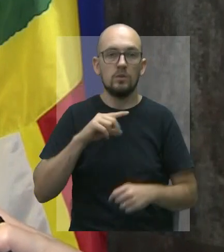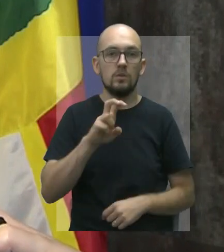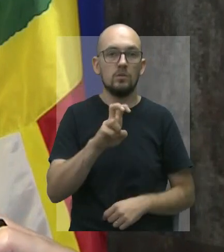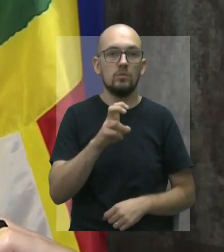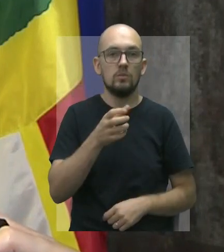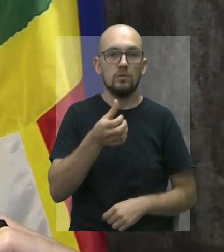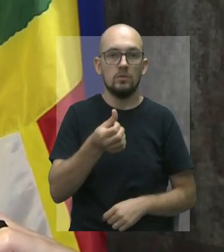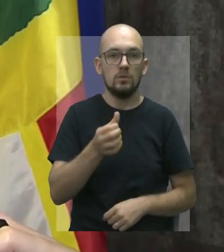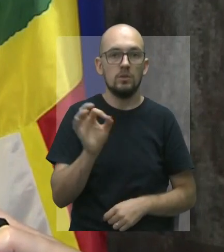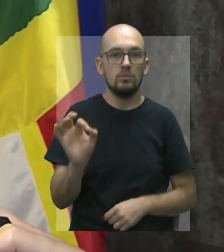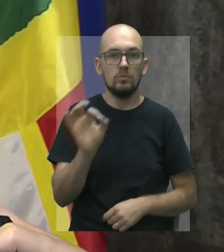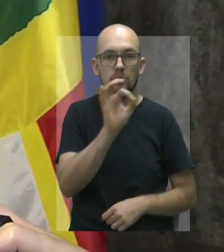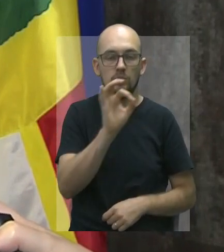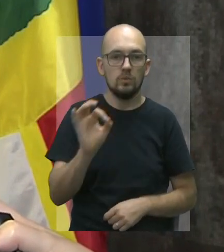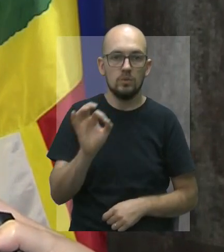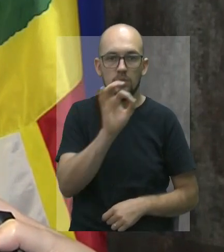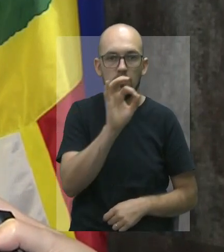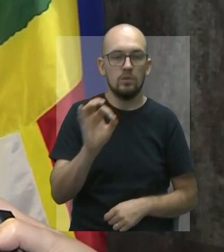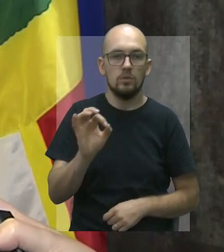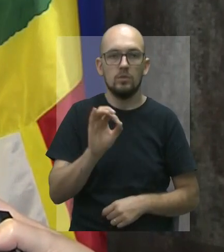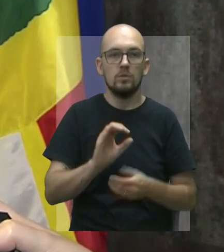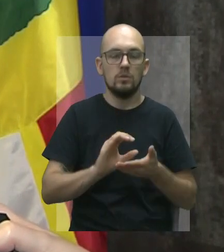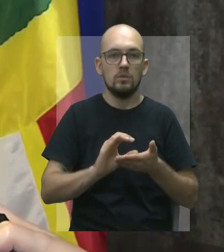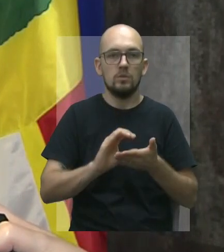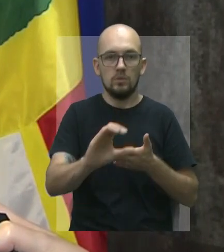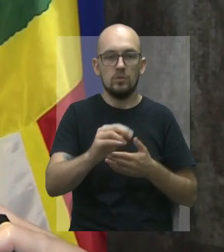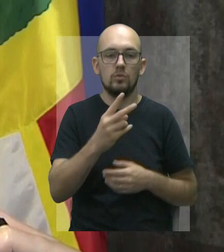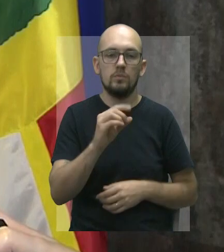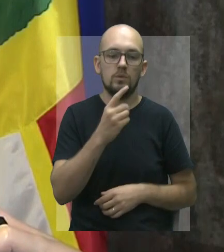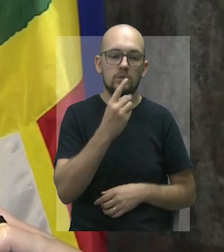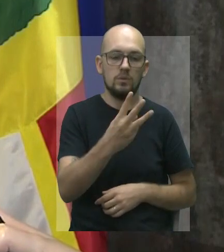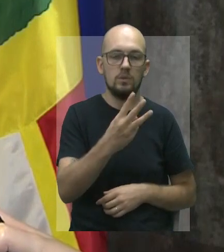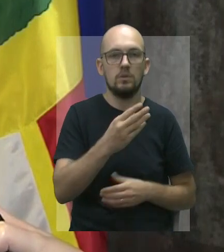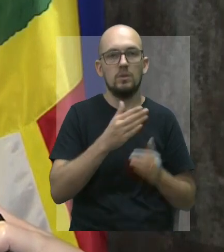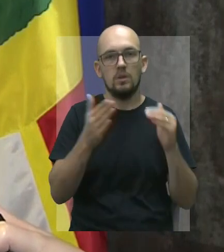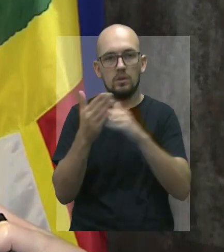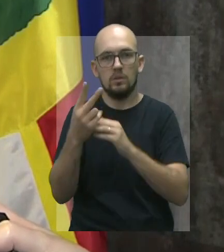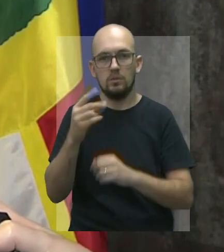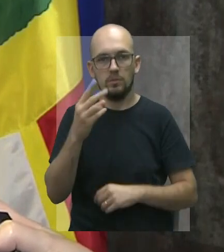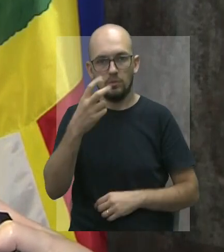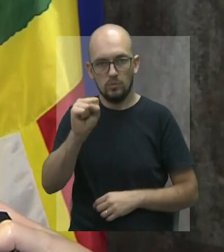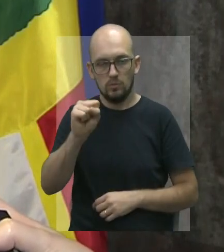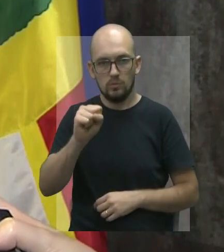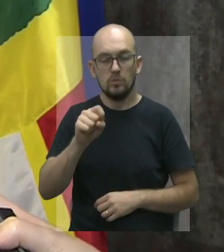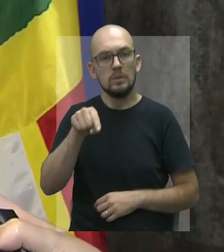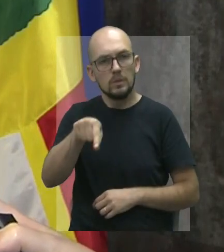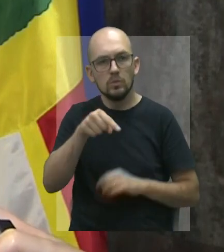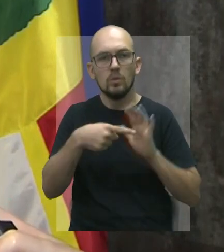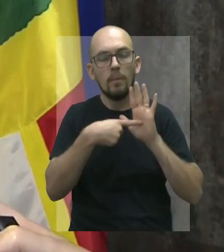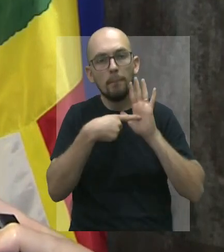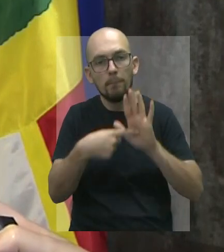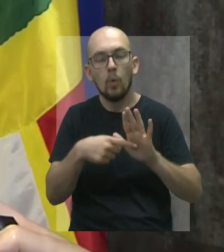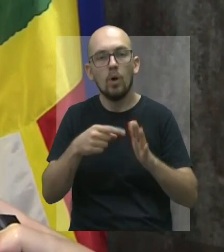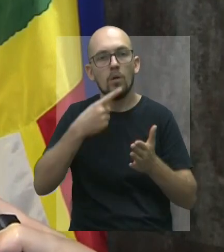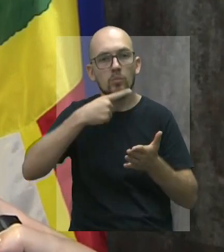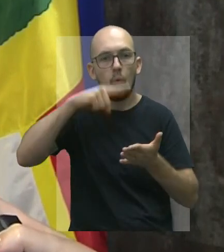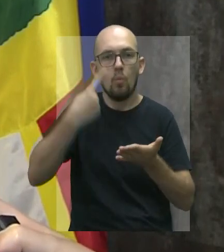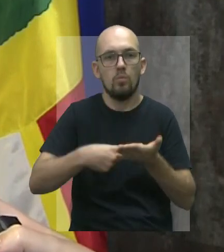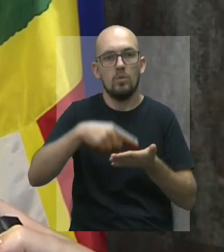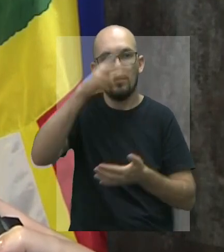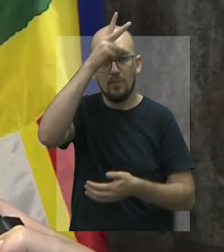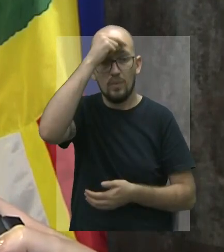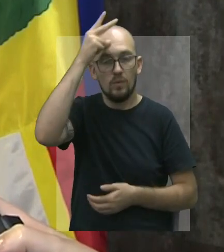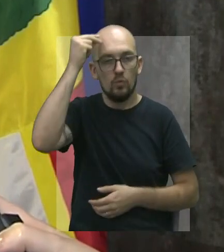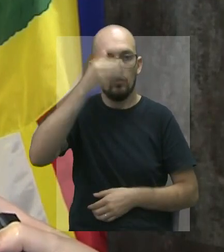variação de aplicação de recursos entre os anos de 2013 e 2018. Então isso mostra o compromisso do governo municipal